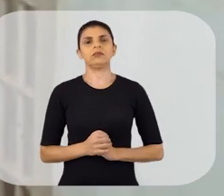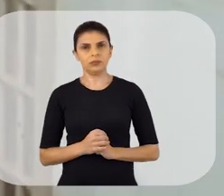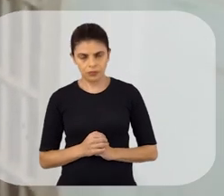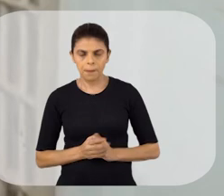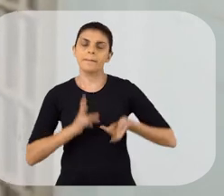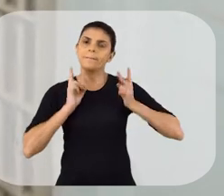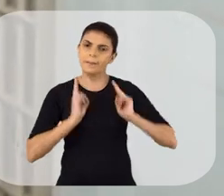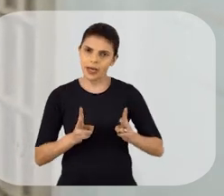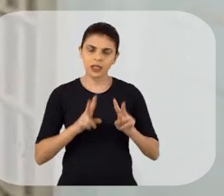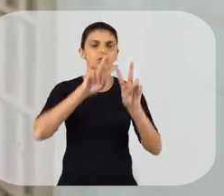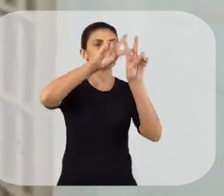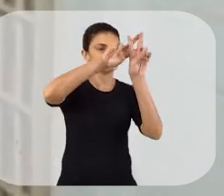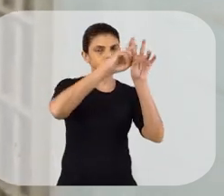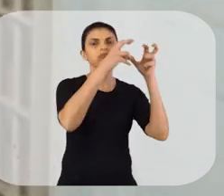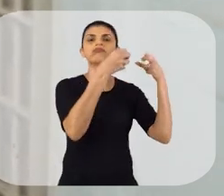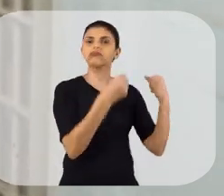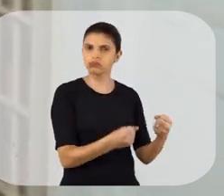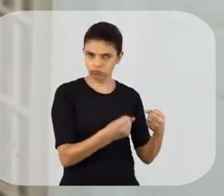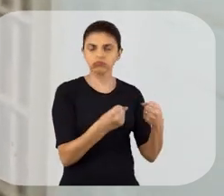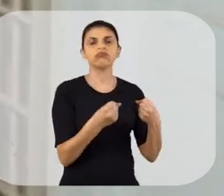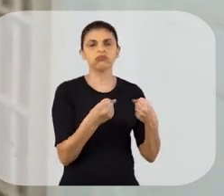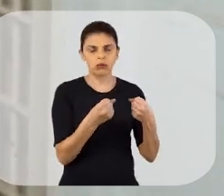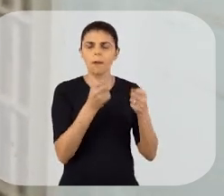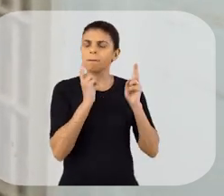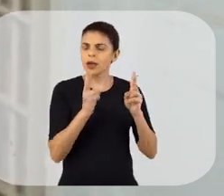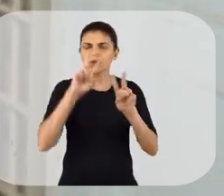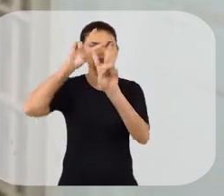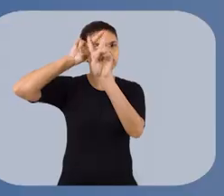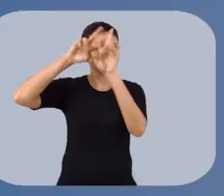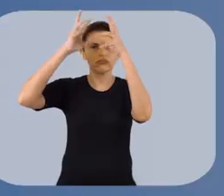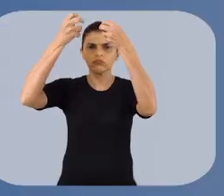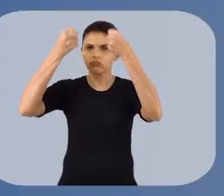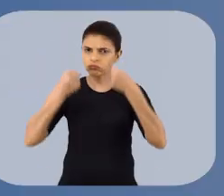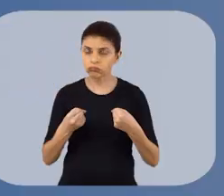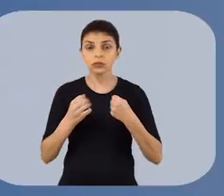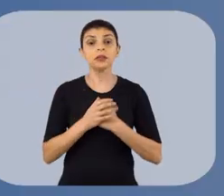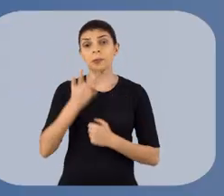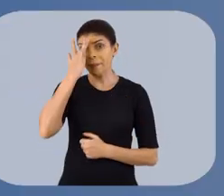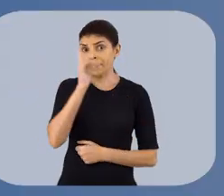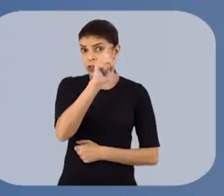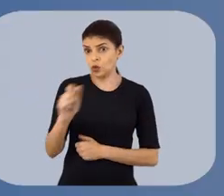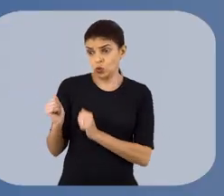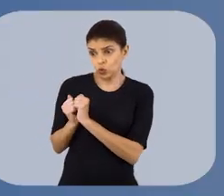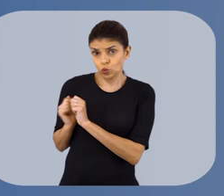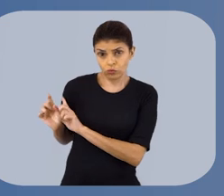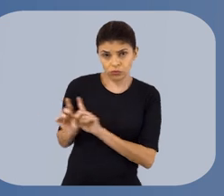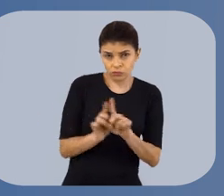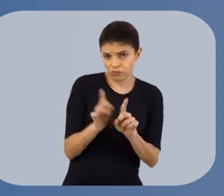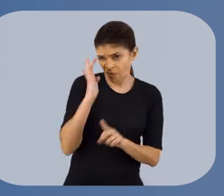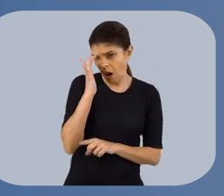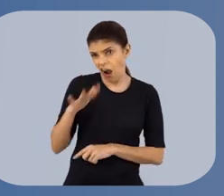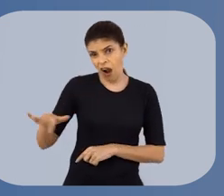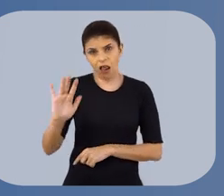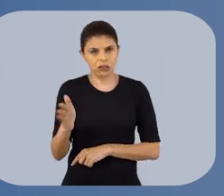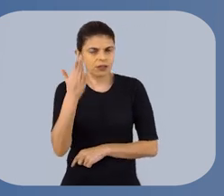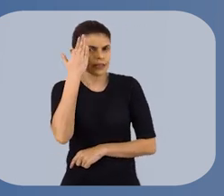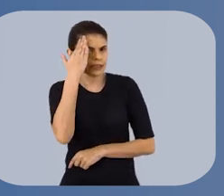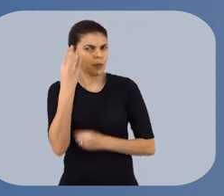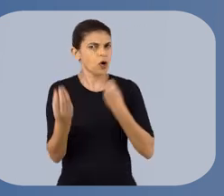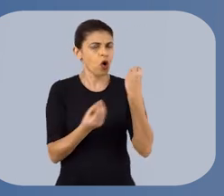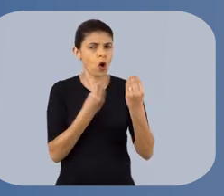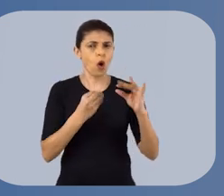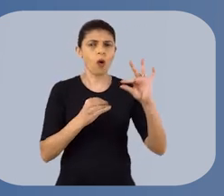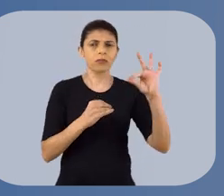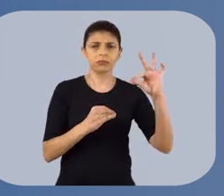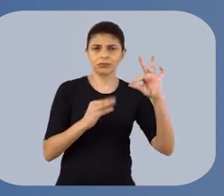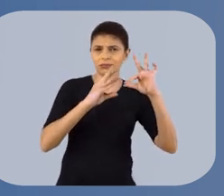mesma cela, tipo, é dessa forma, na mesma cela. E as pessoas que estão com você, você acha que elas sabem como que o